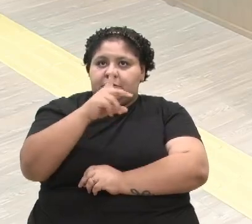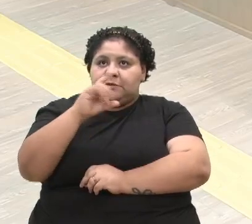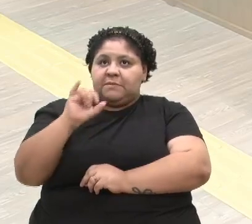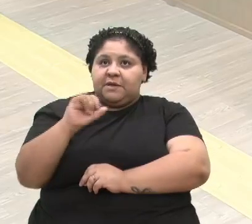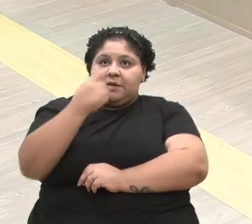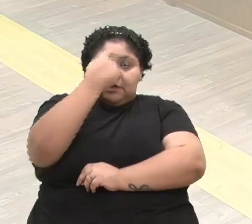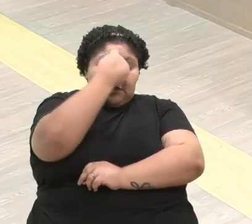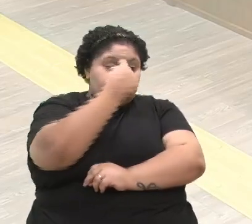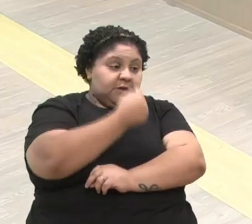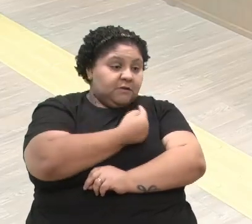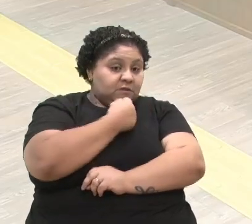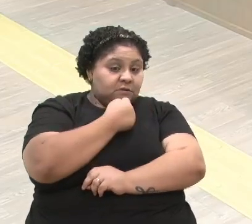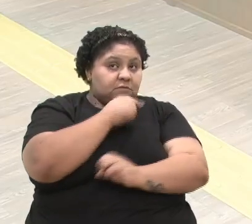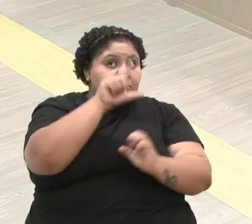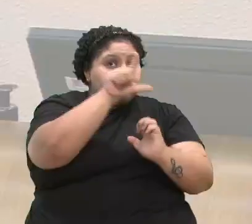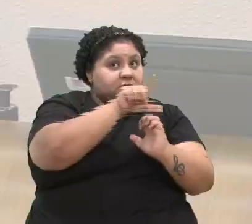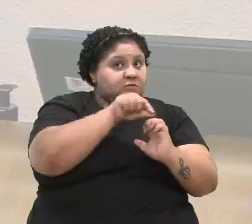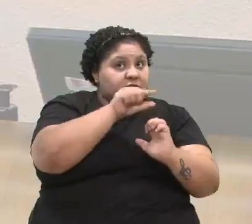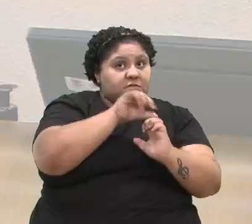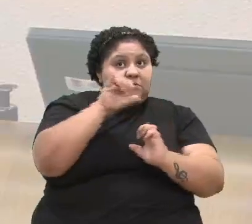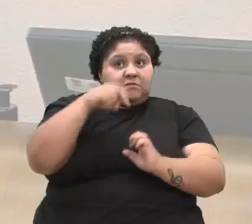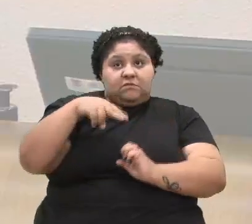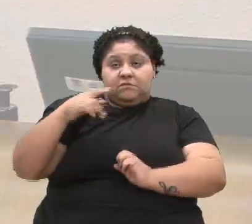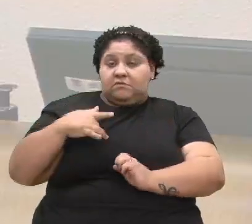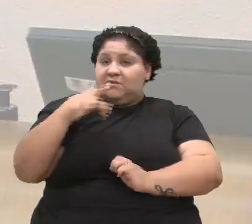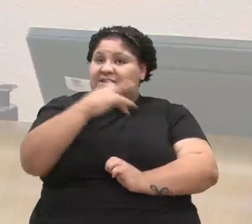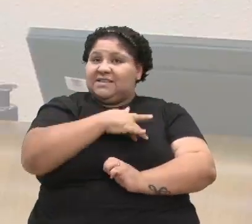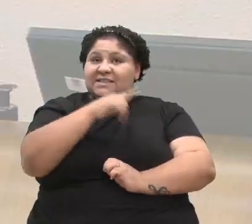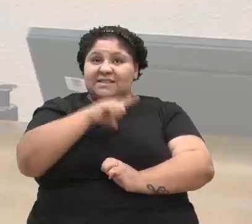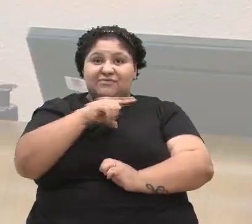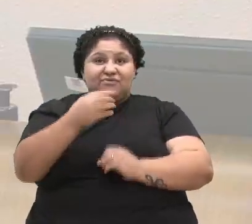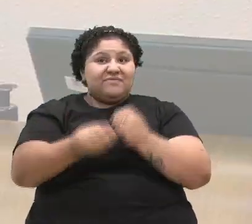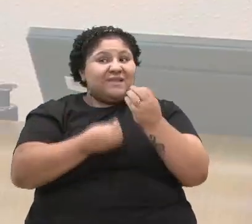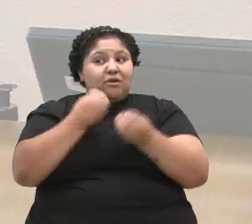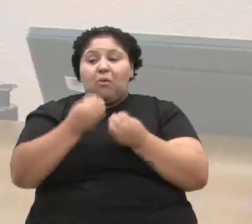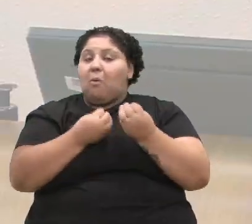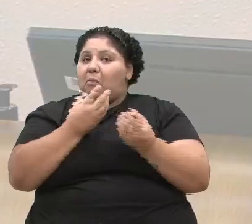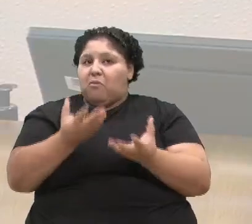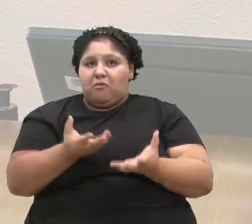identificou que essa empresa em saúde não tem condições nenhuma